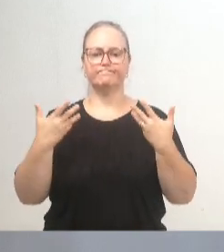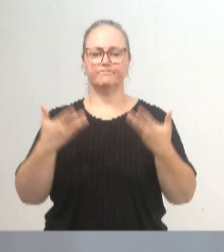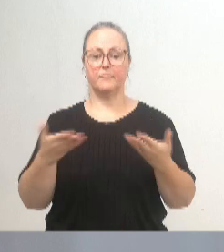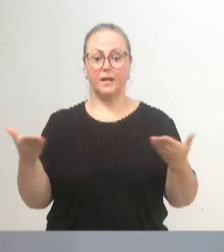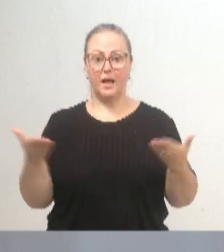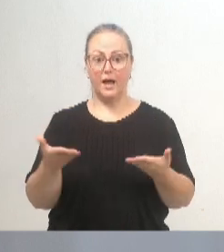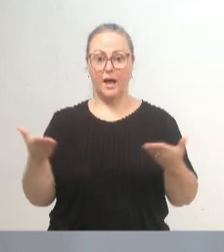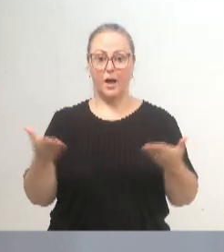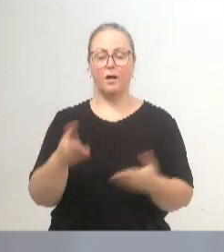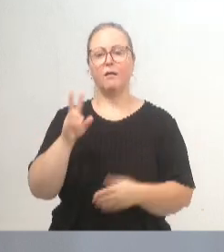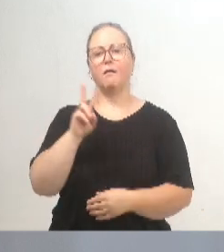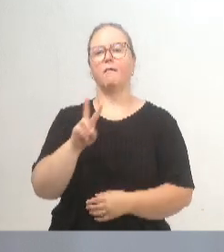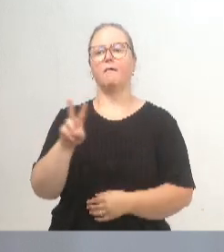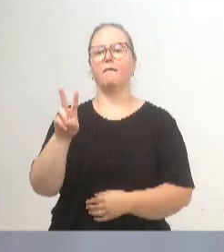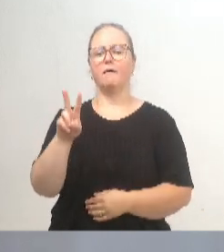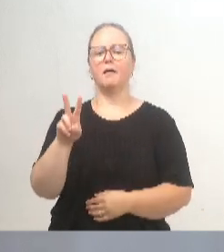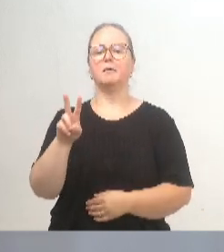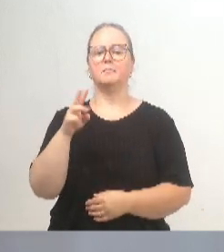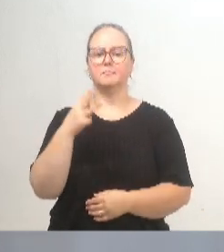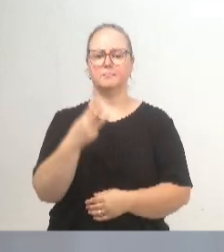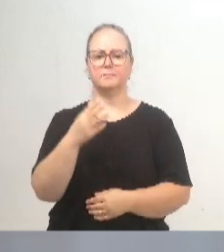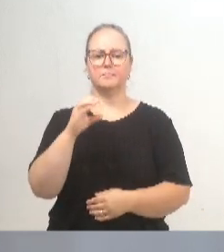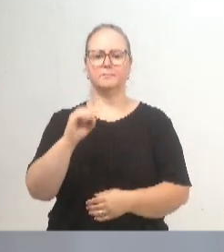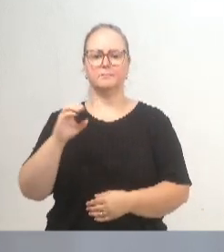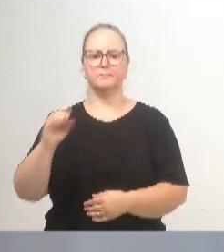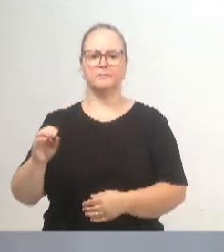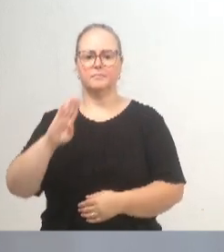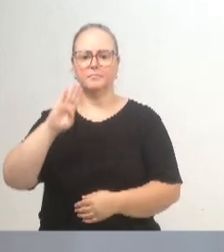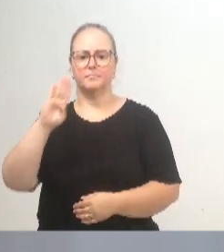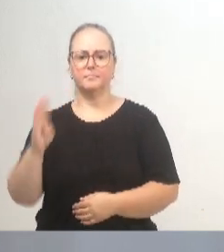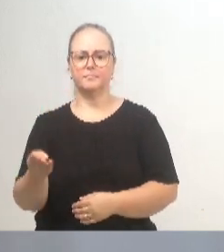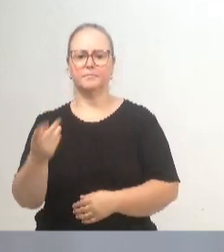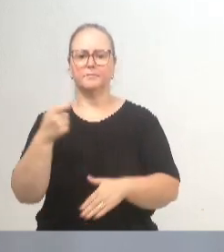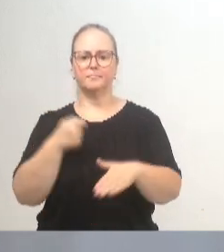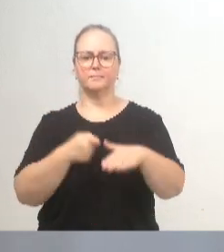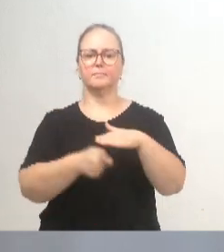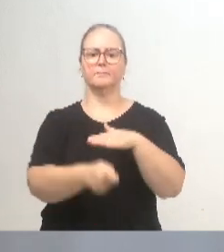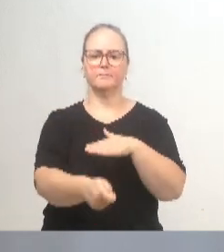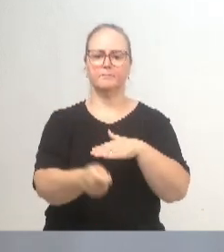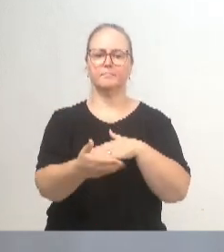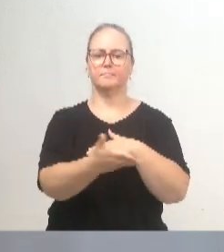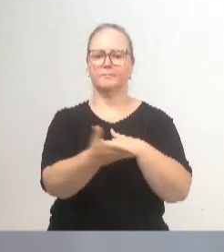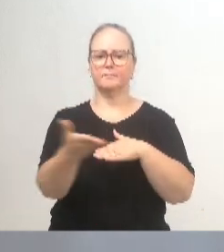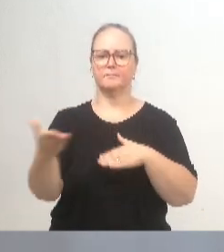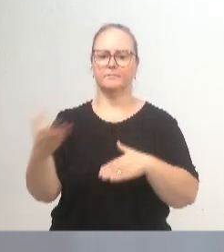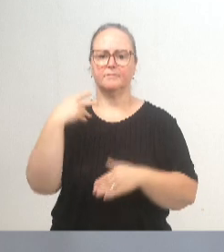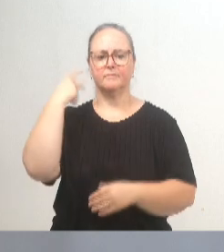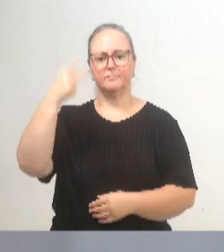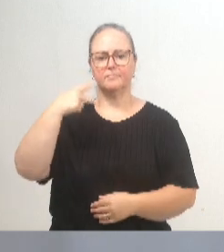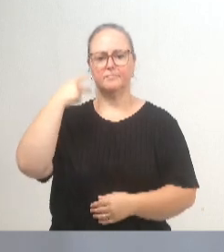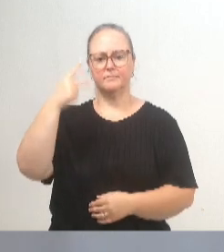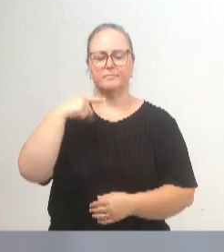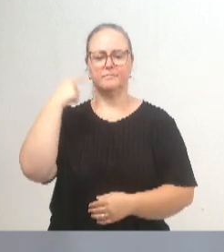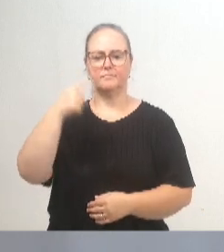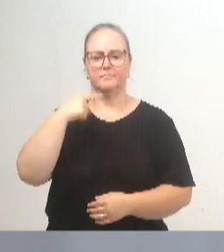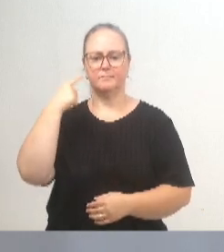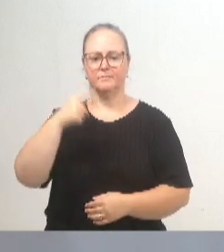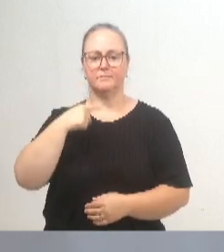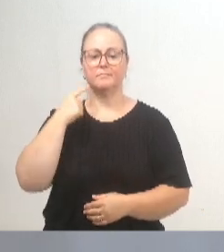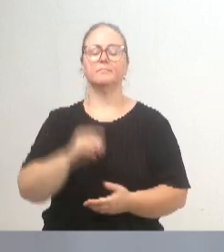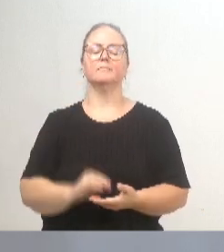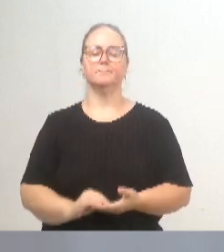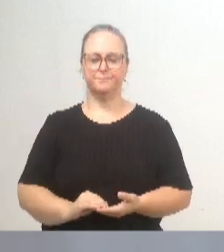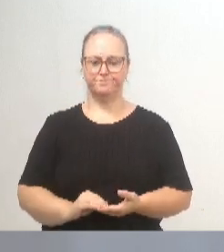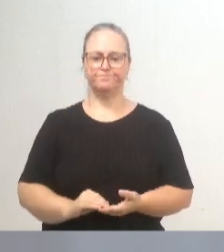essa viagem do presidente Lula com 300 bilhões de investimento, meu caro vereador Marcelo Lanzarin. Esse é o